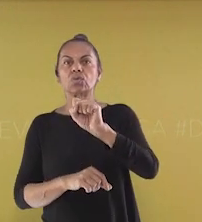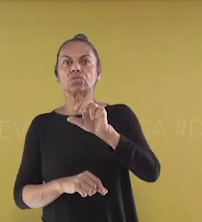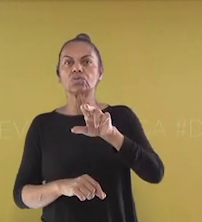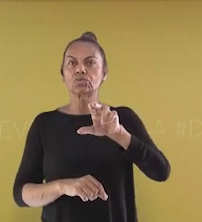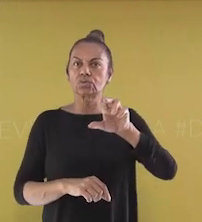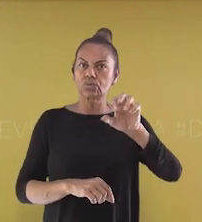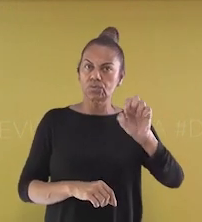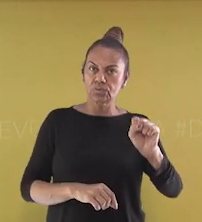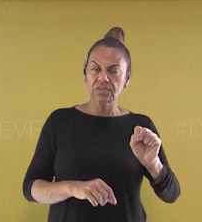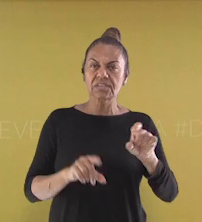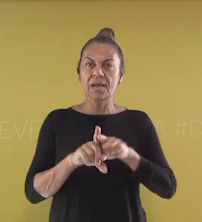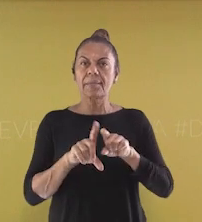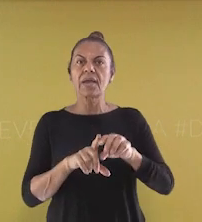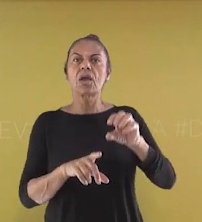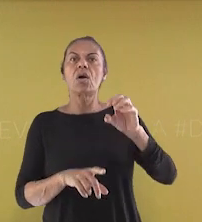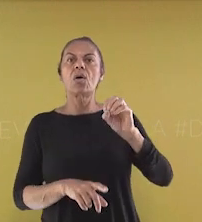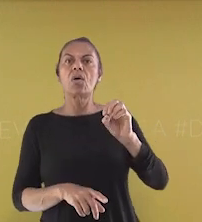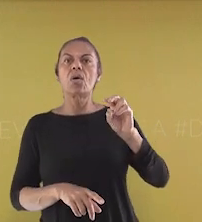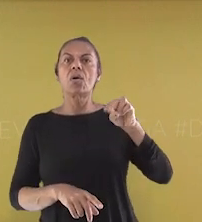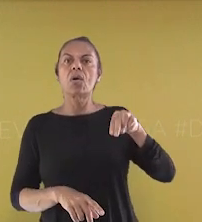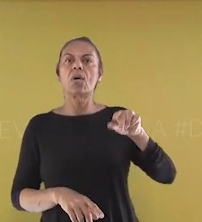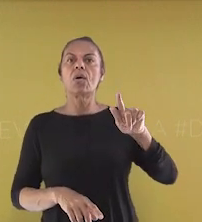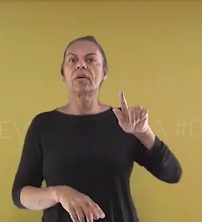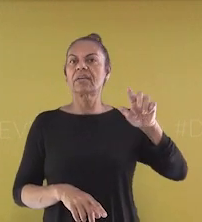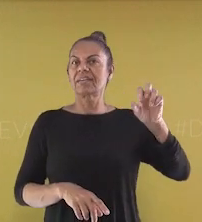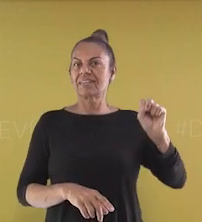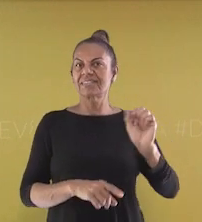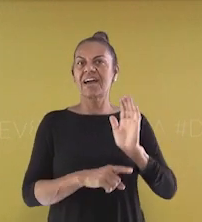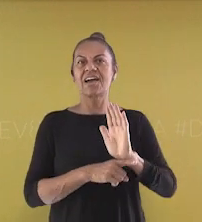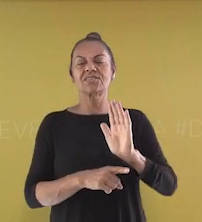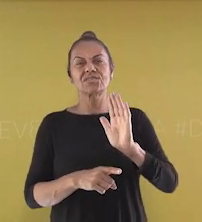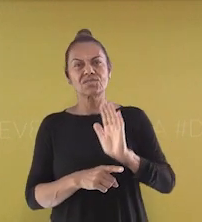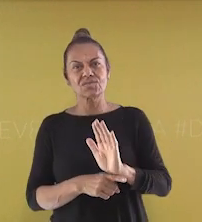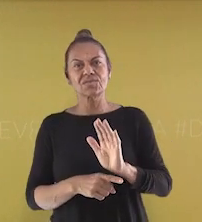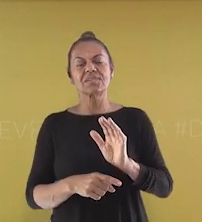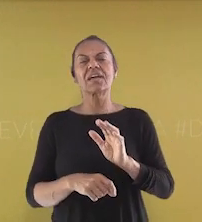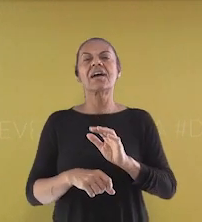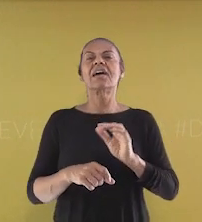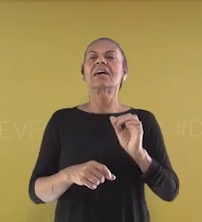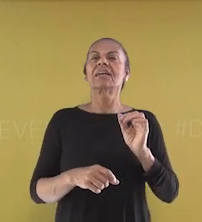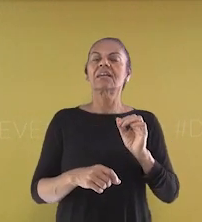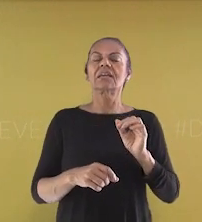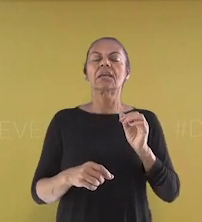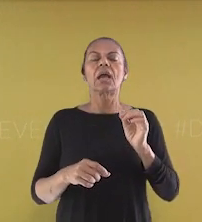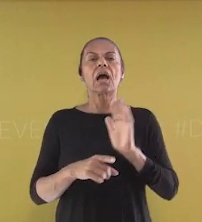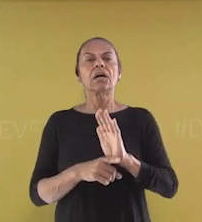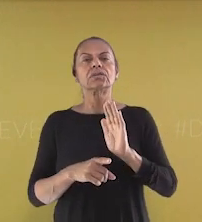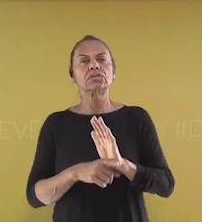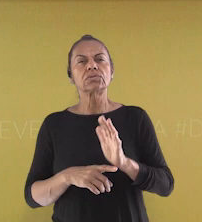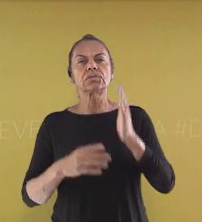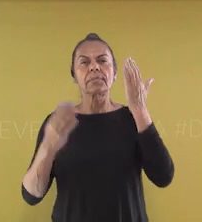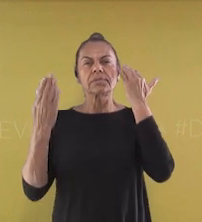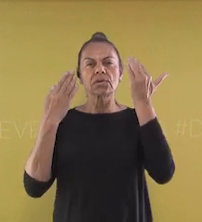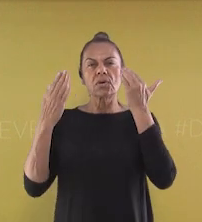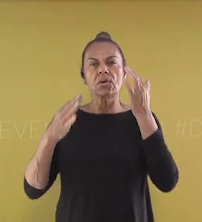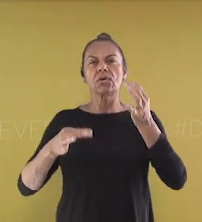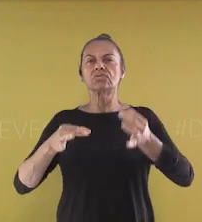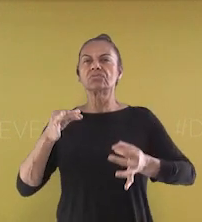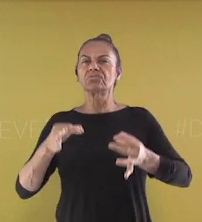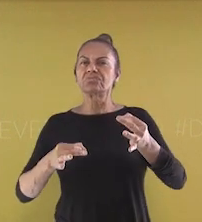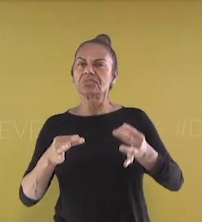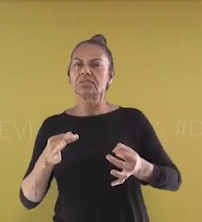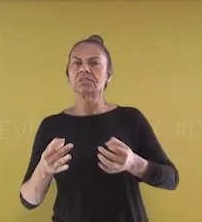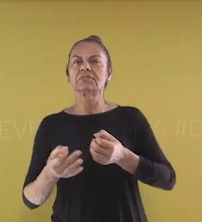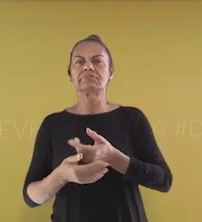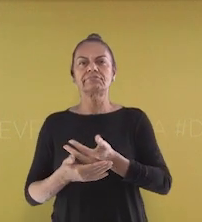os pacientes acometidos pela doença, no que se refere ao tratamento da doença, com auxílio psicológico e